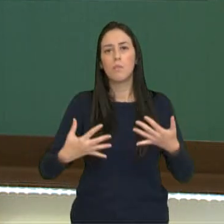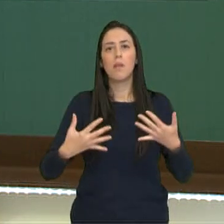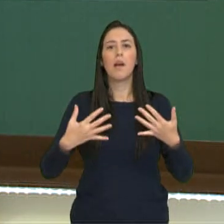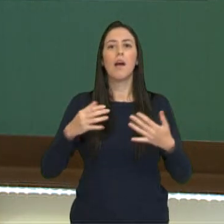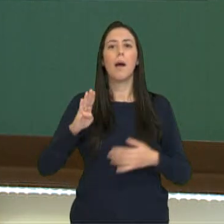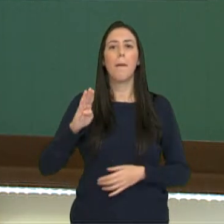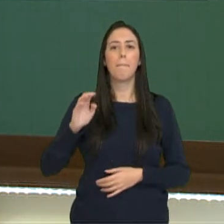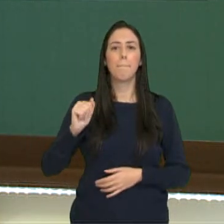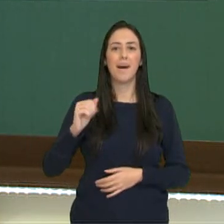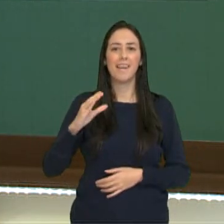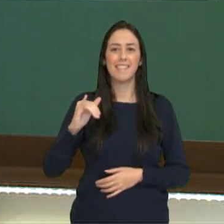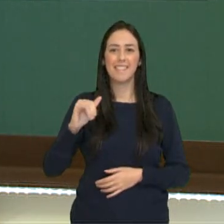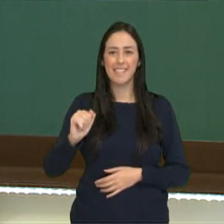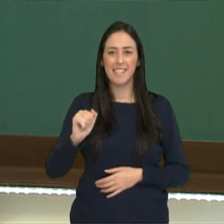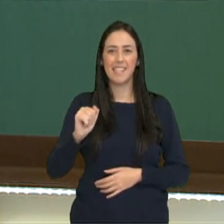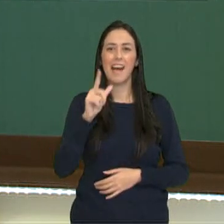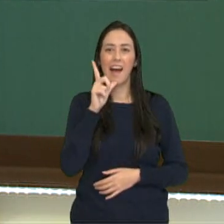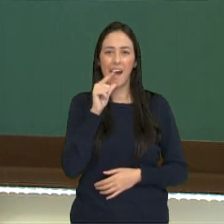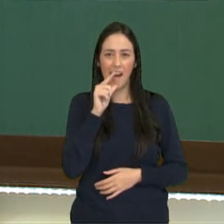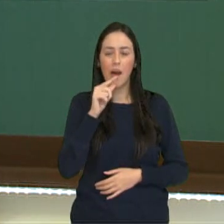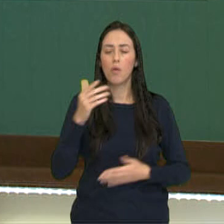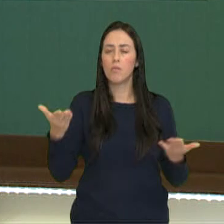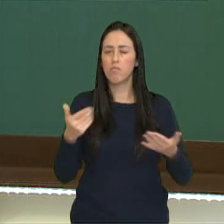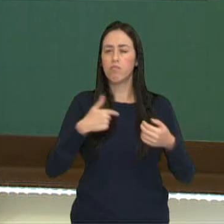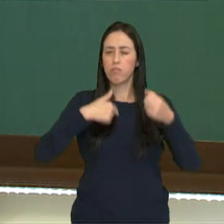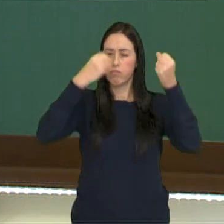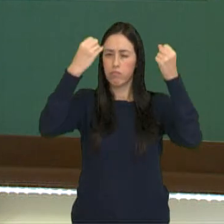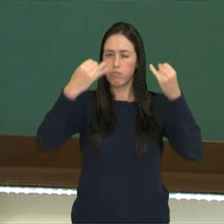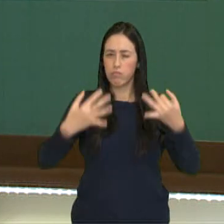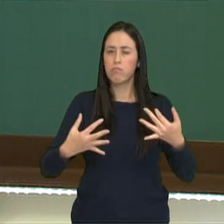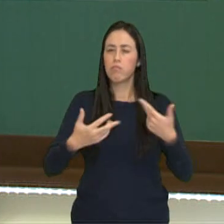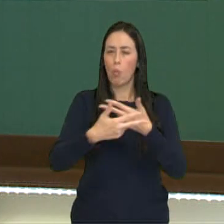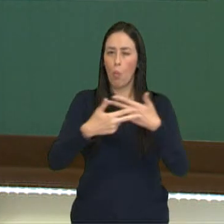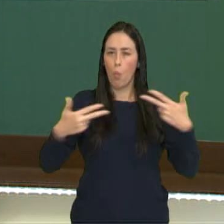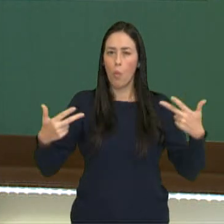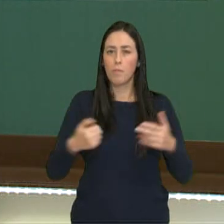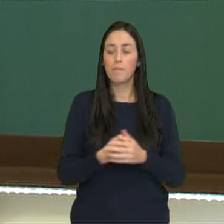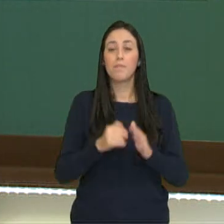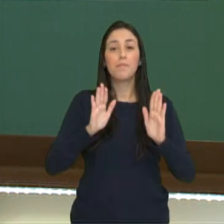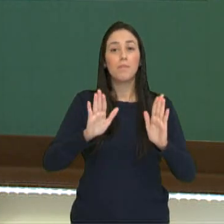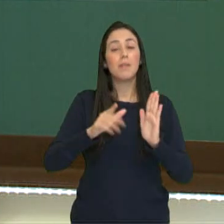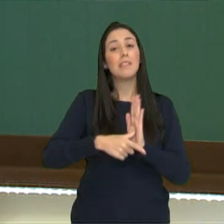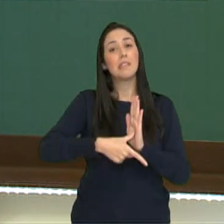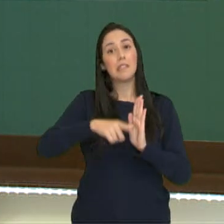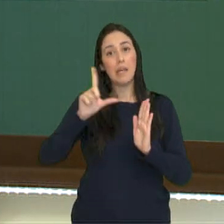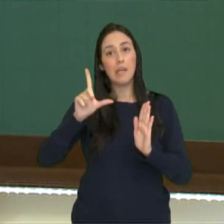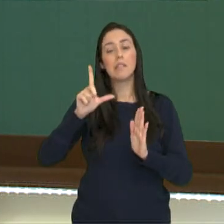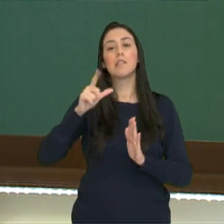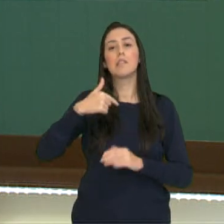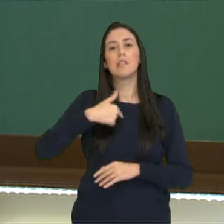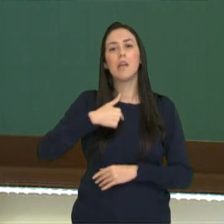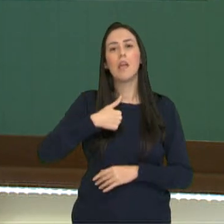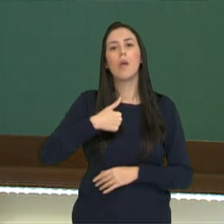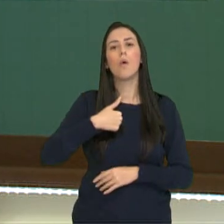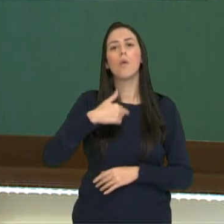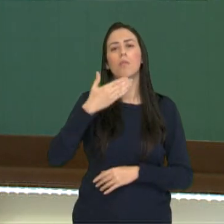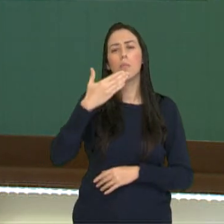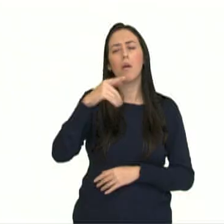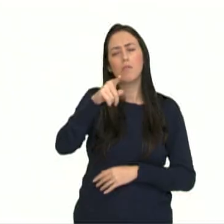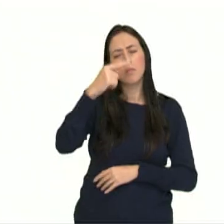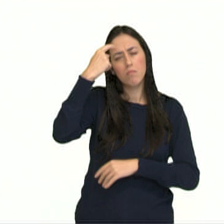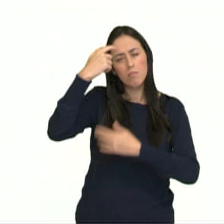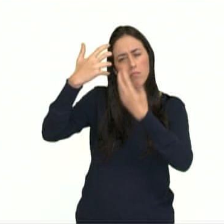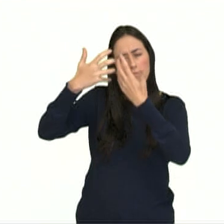bacias hidrográficas, a gente tem bastante coisa nessa nossa aula de hoje. Então, antes disso, eu trago para você aqui uma reflexão